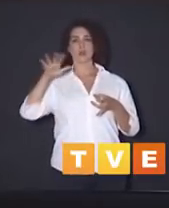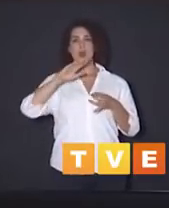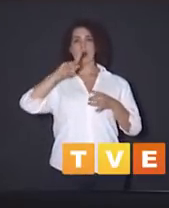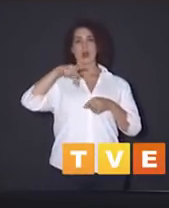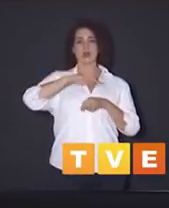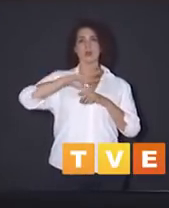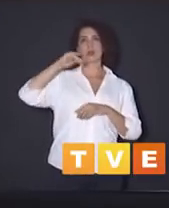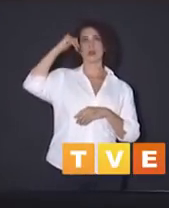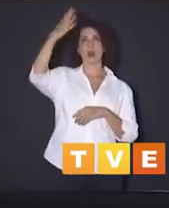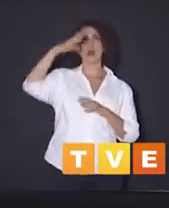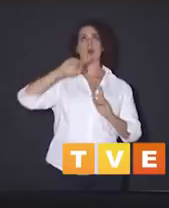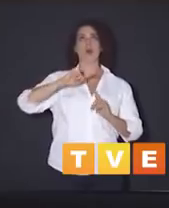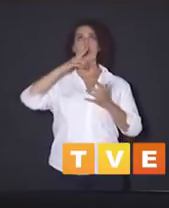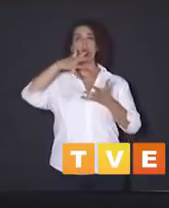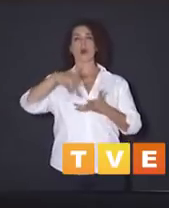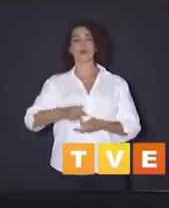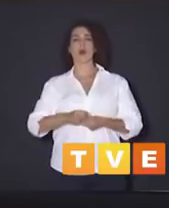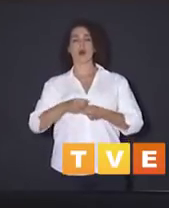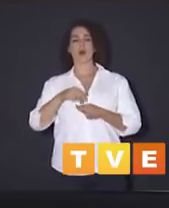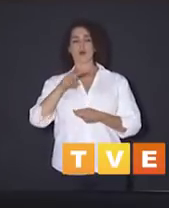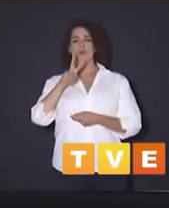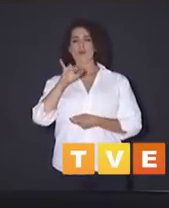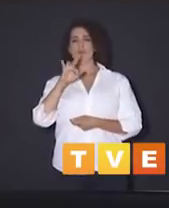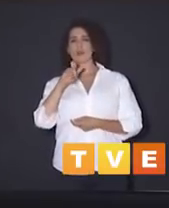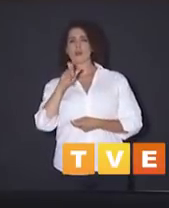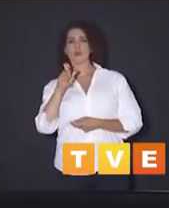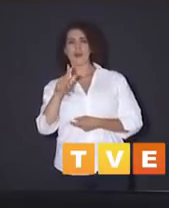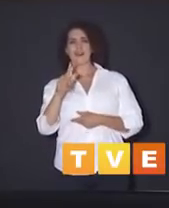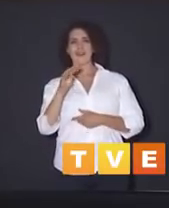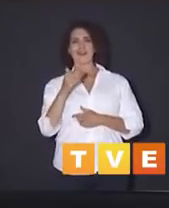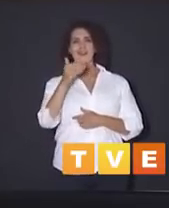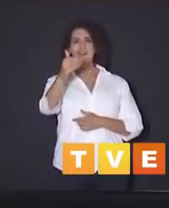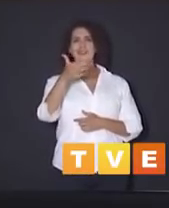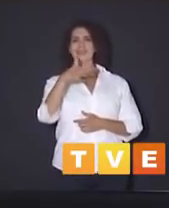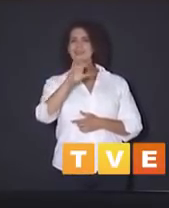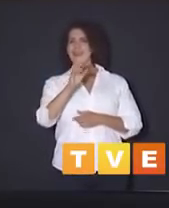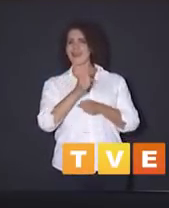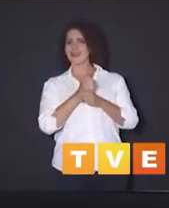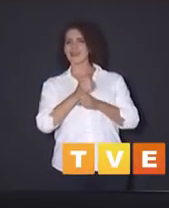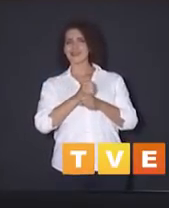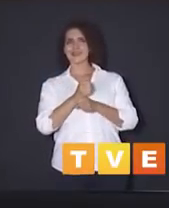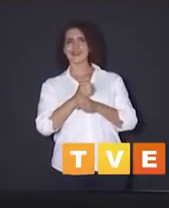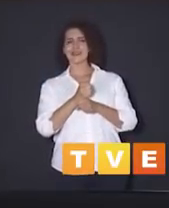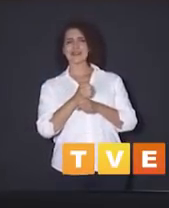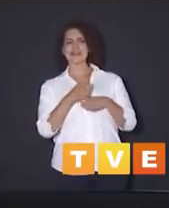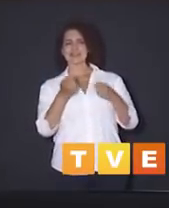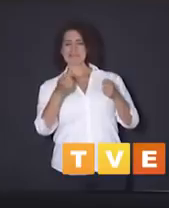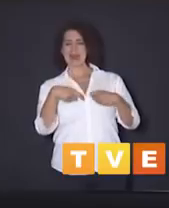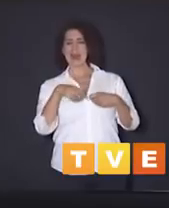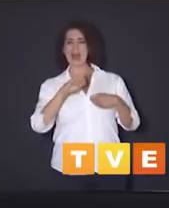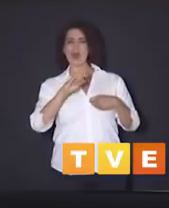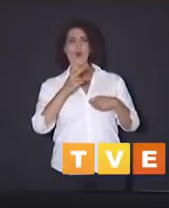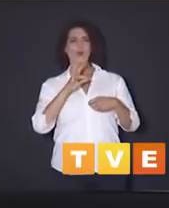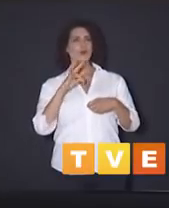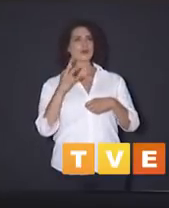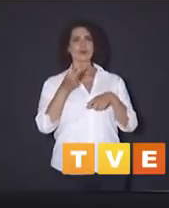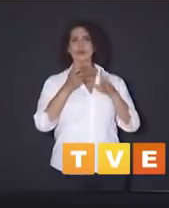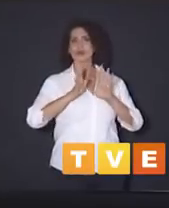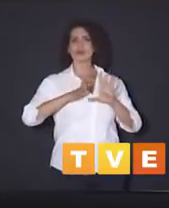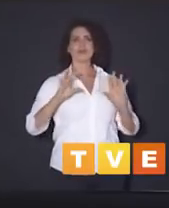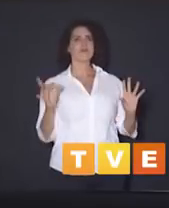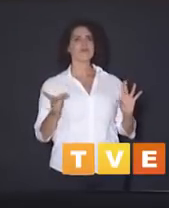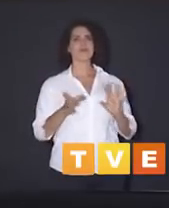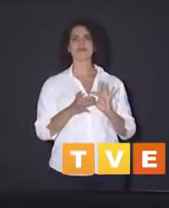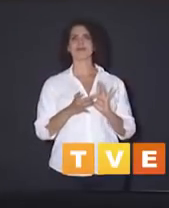virtuais que será virtual daqui a 10 anos e tirar essa categoria o tudo estará entrelaçado o